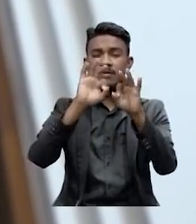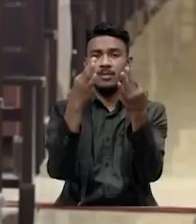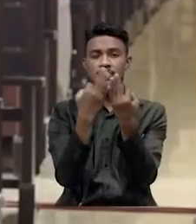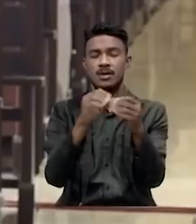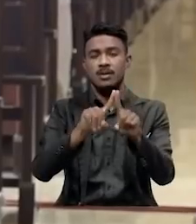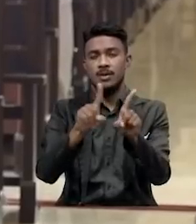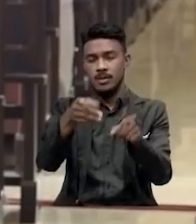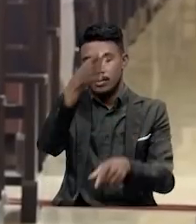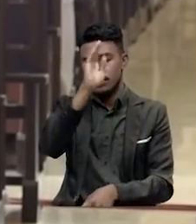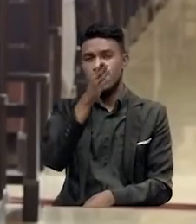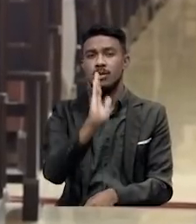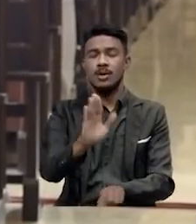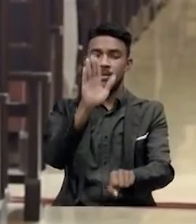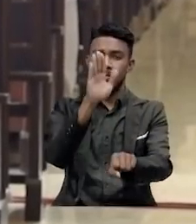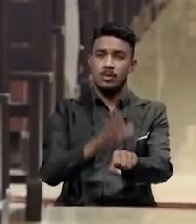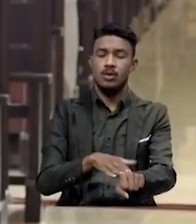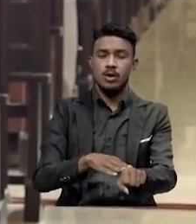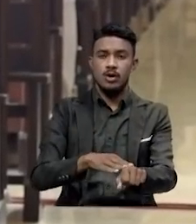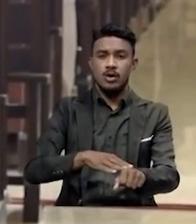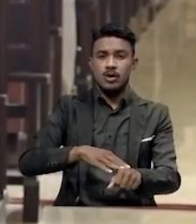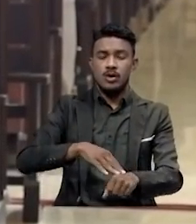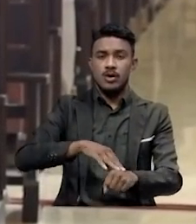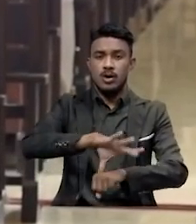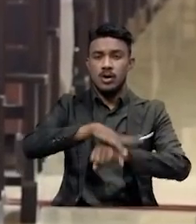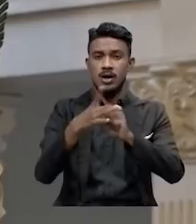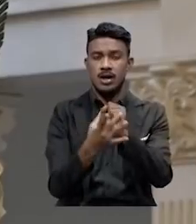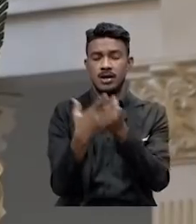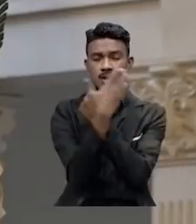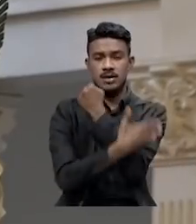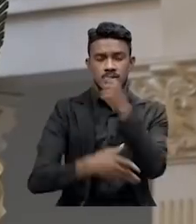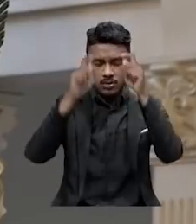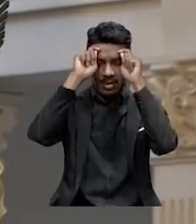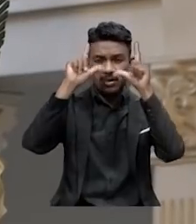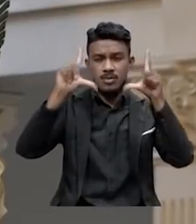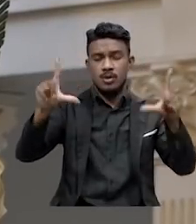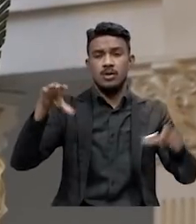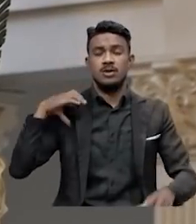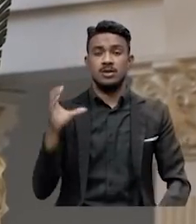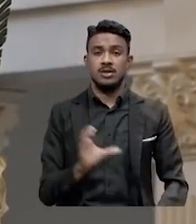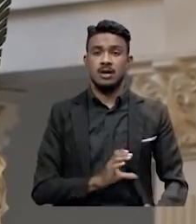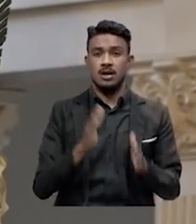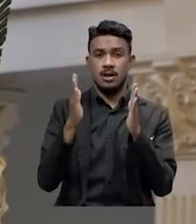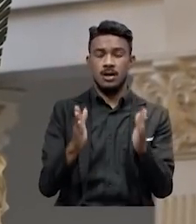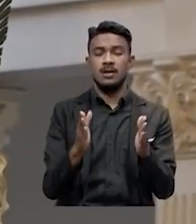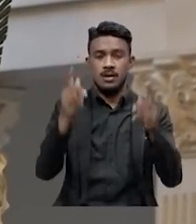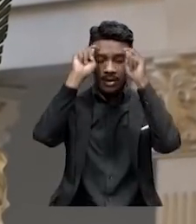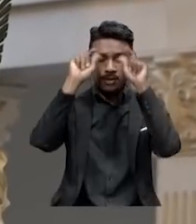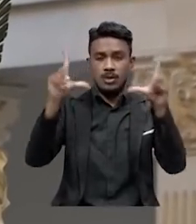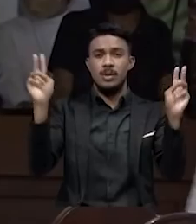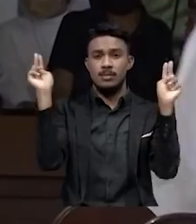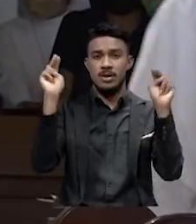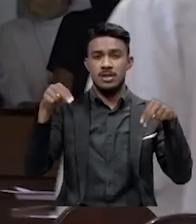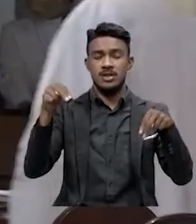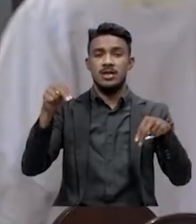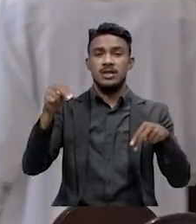maroma kuma kuma bolu, rai Timor, povo Timor, sarani Timor, maka persija maroma kuma